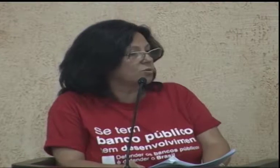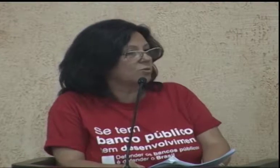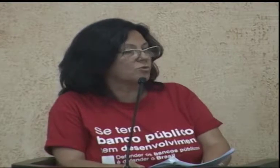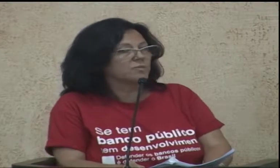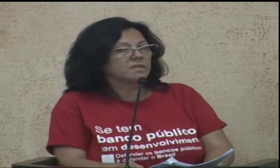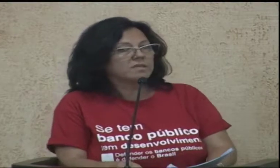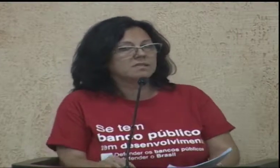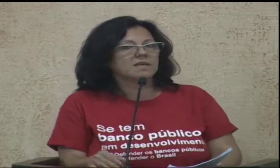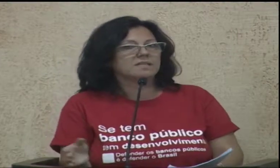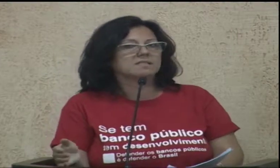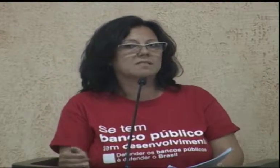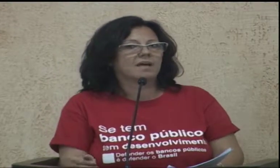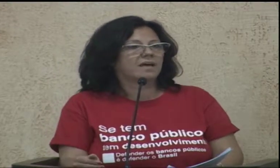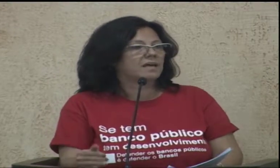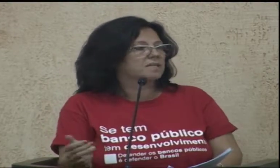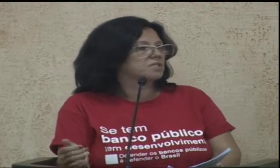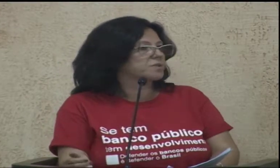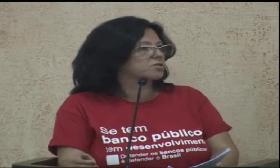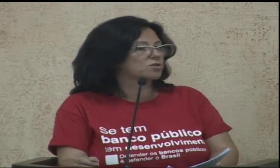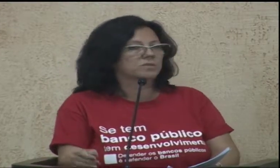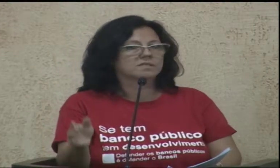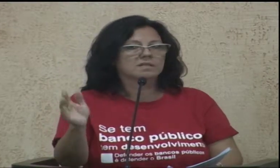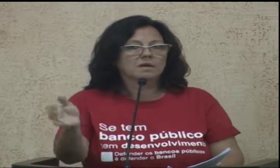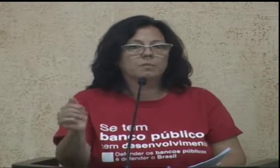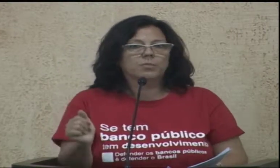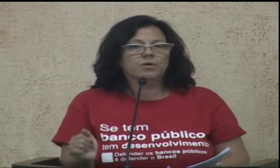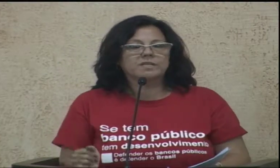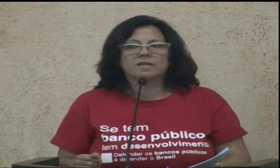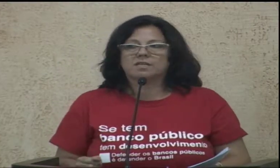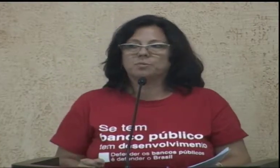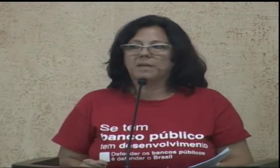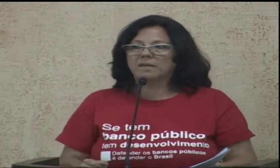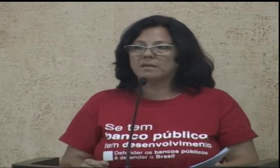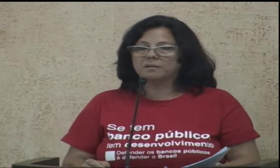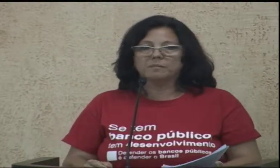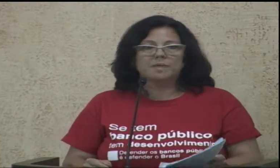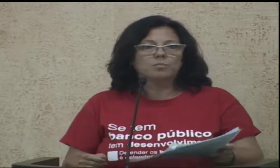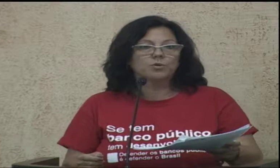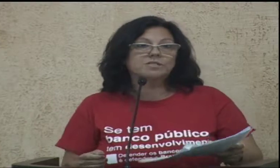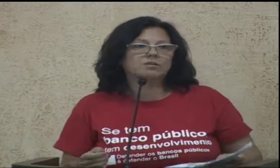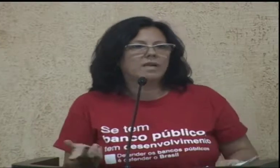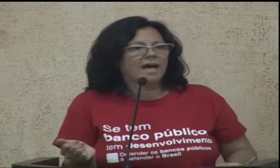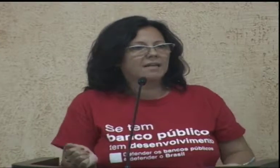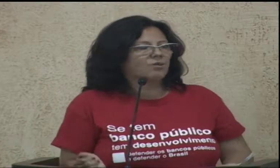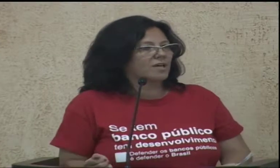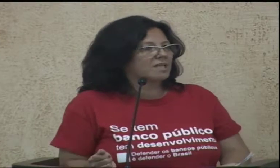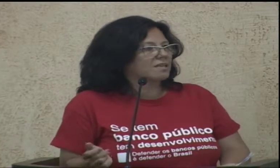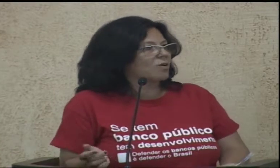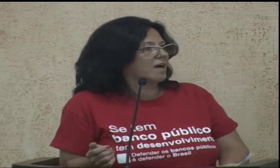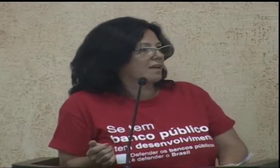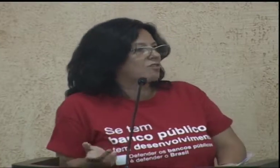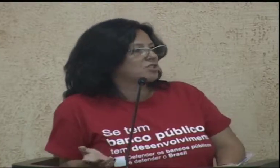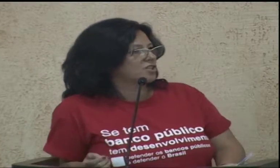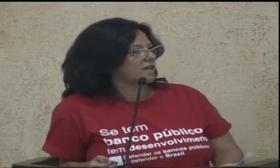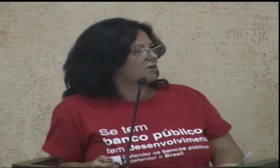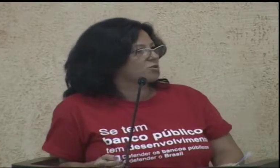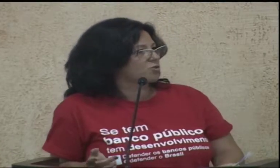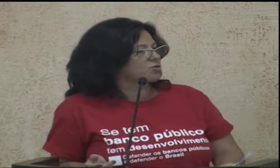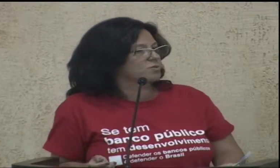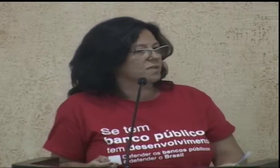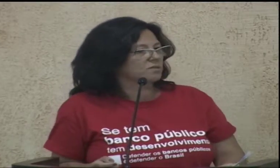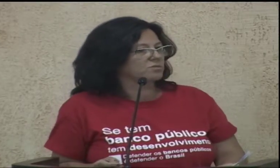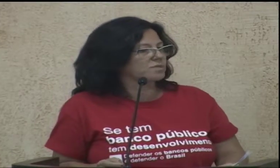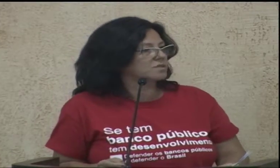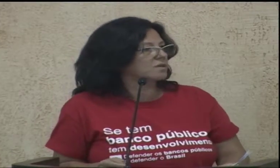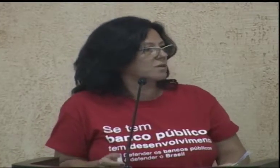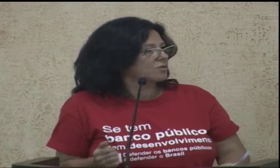ter o lucro. E se ele destinar essas pessoas para o internet banking, para o celular agora, que é o canal digital de todos